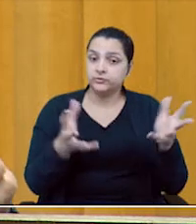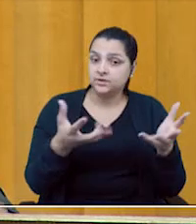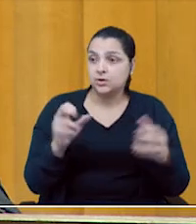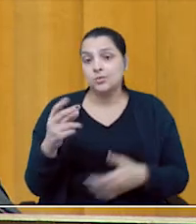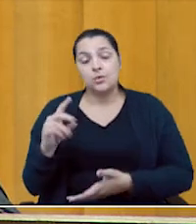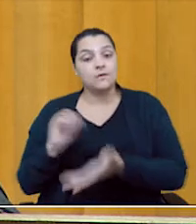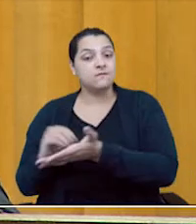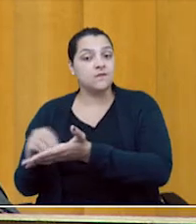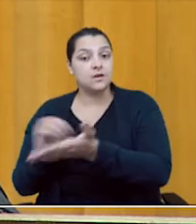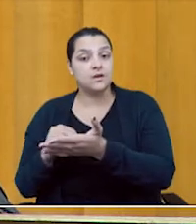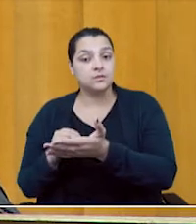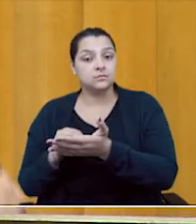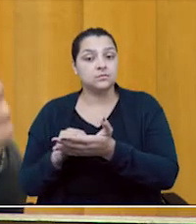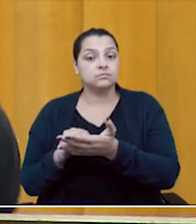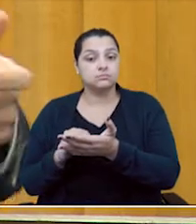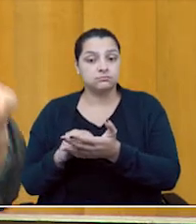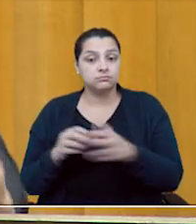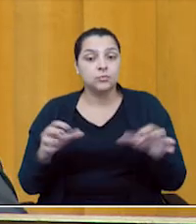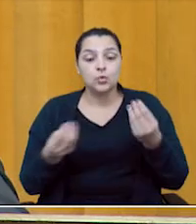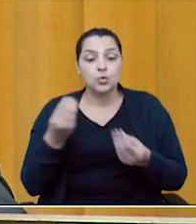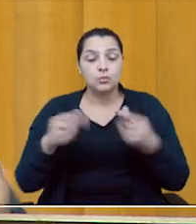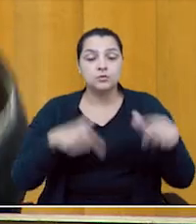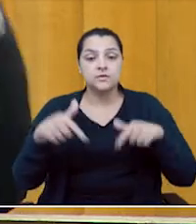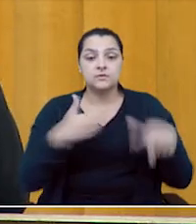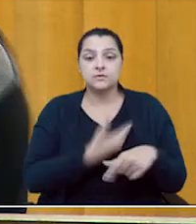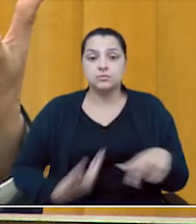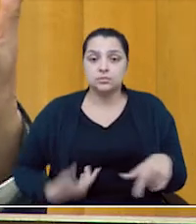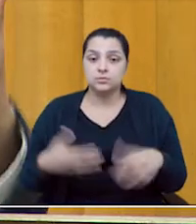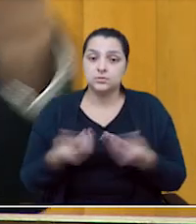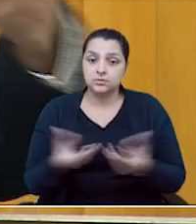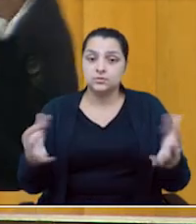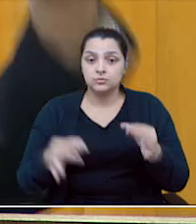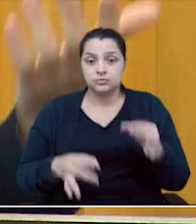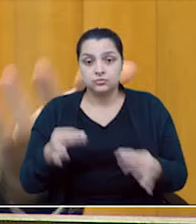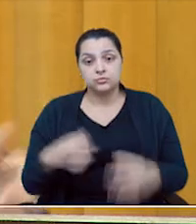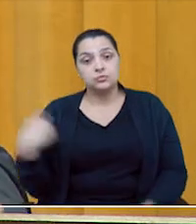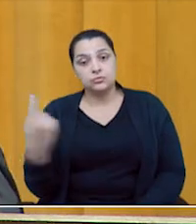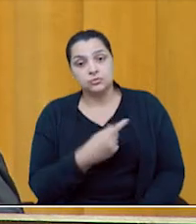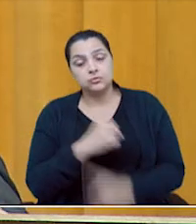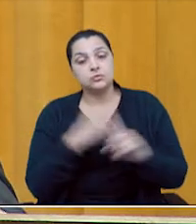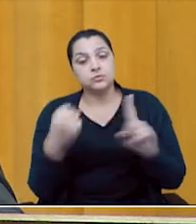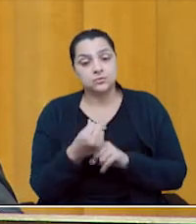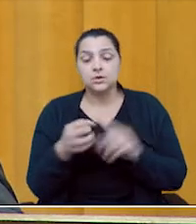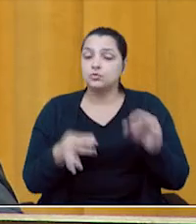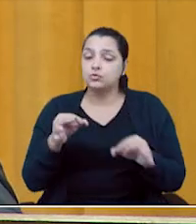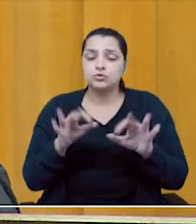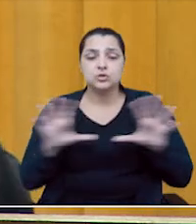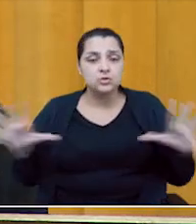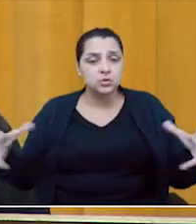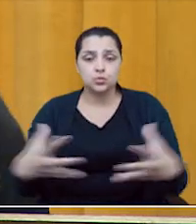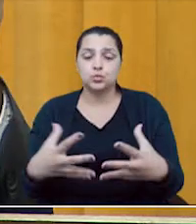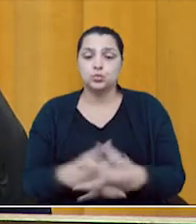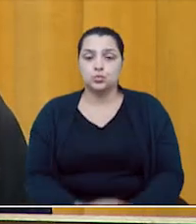própria organização do serviço público de prestação da justiça. Justiça, no caso, nossa social, mas a justiça como um todo, porque eu diria que o